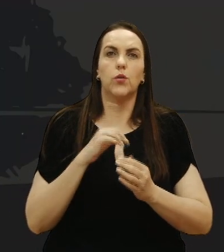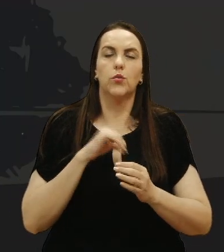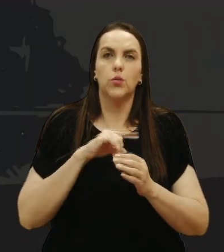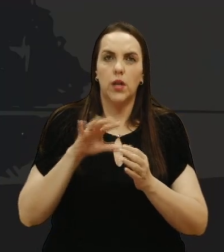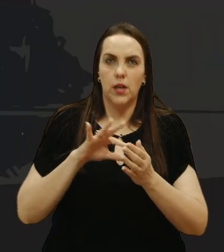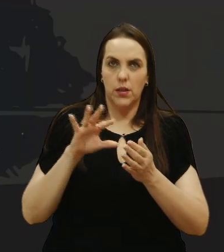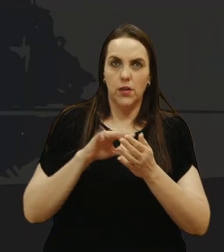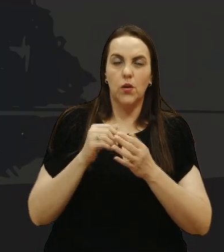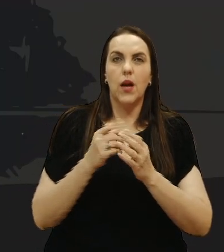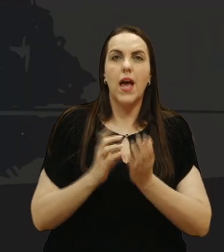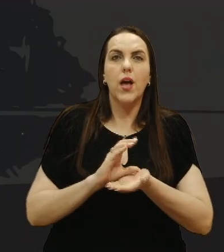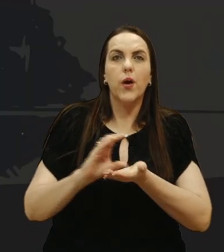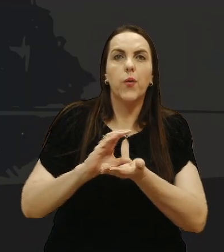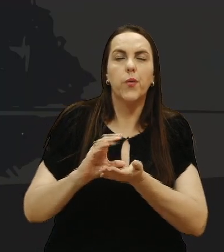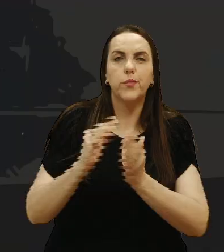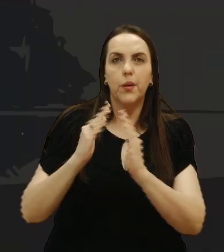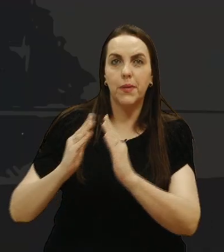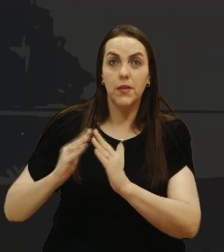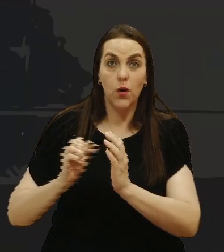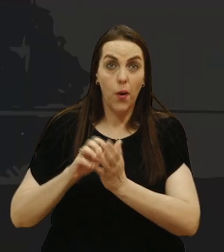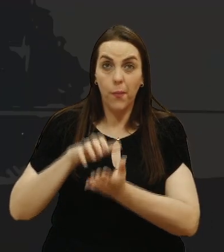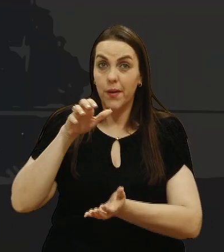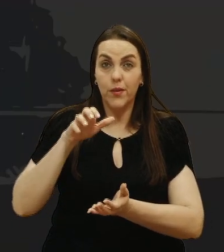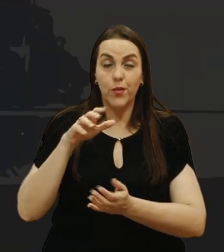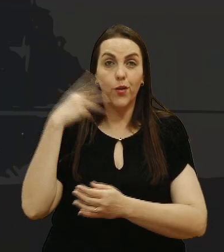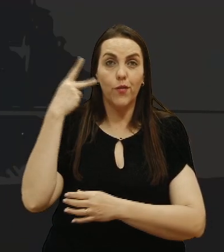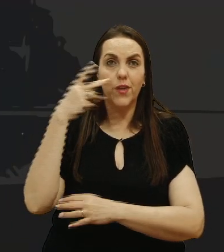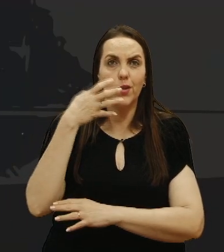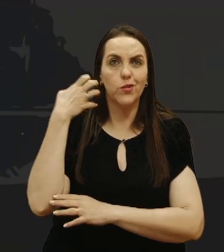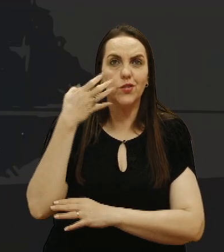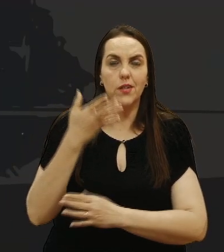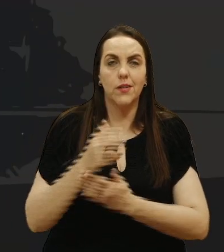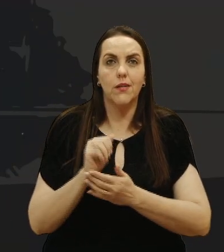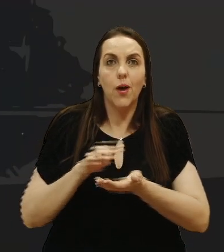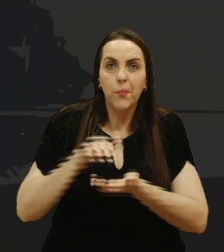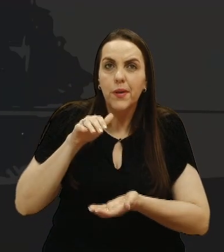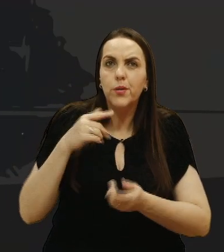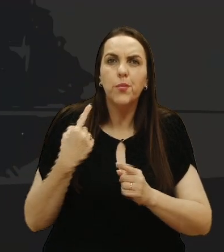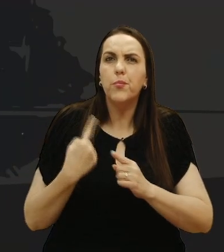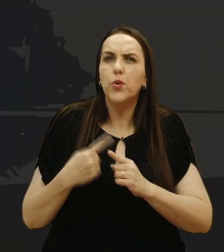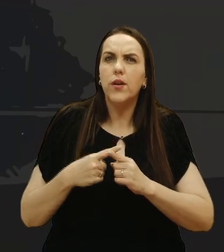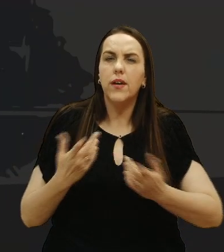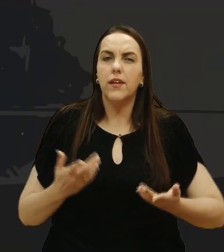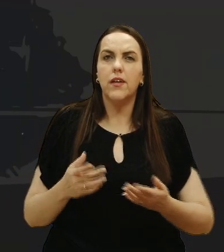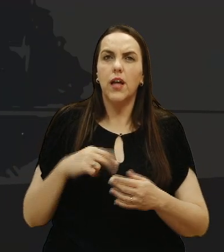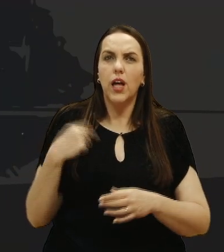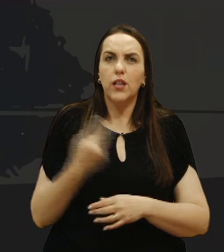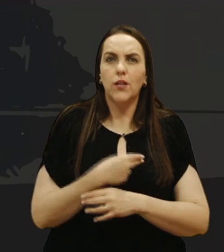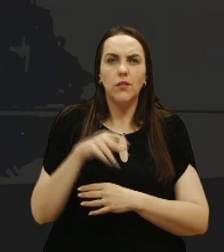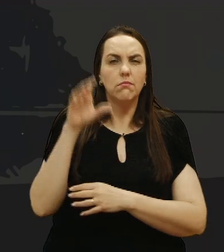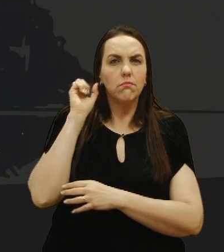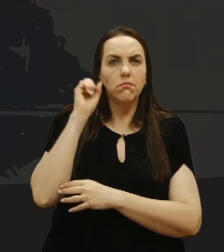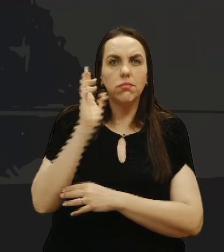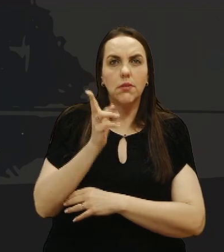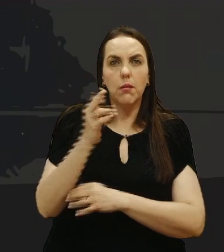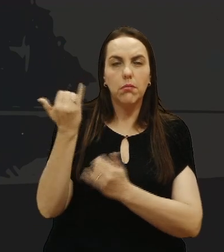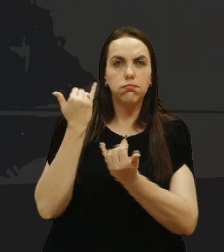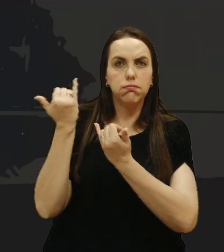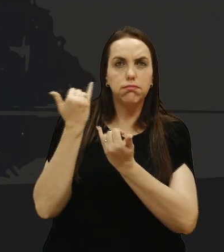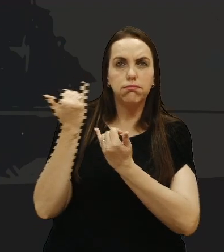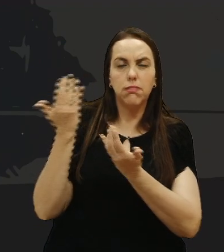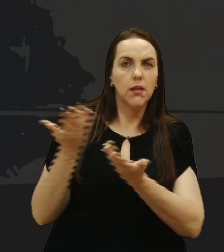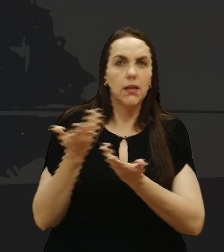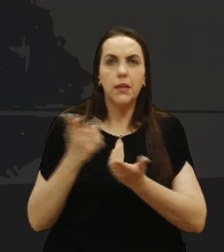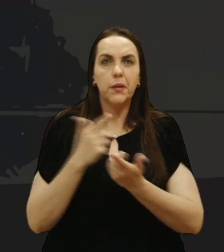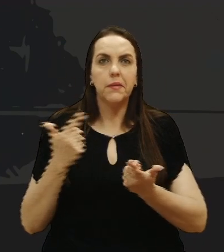habitação aumentou, vereador Jack. Ele aumentou. E por quê? A gente ouve o discurso, líder de governo Daniel, que não